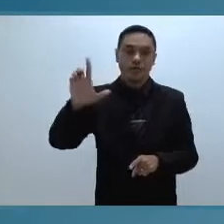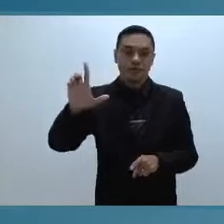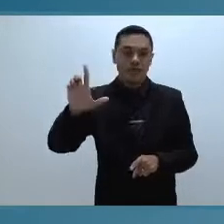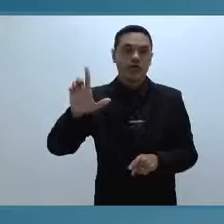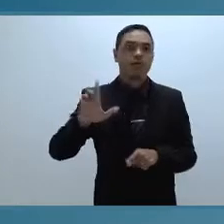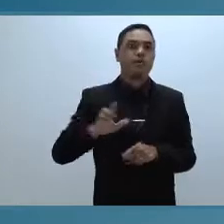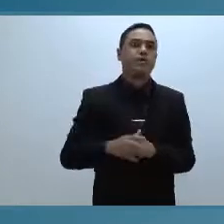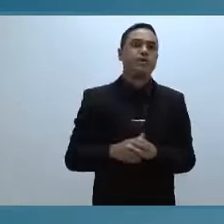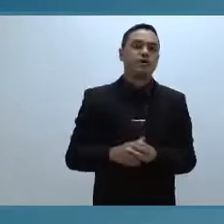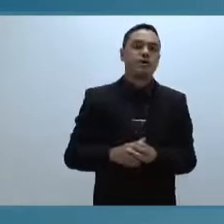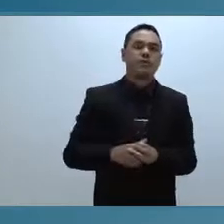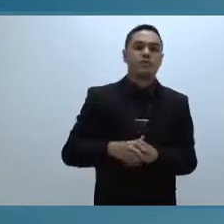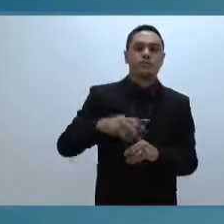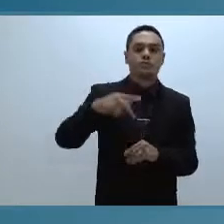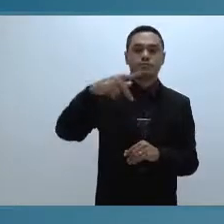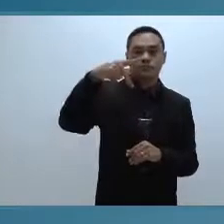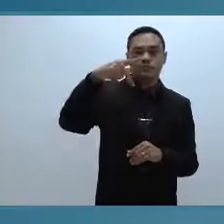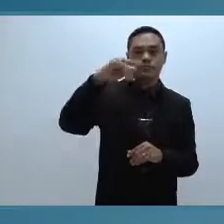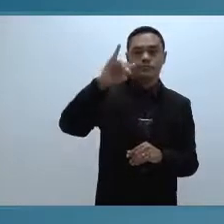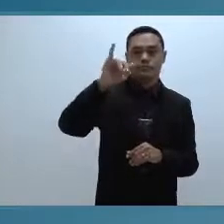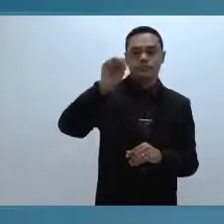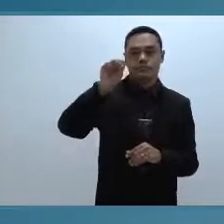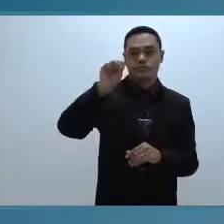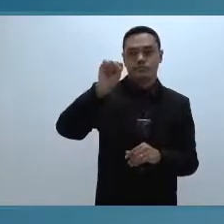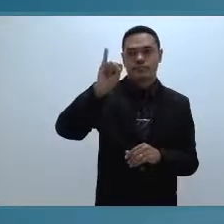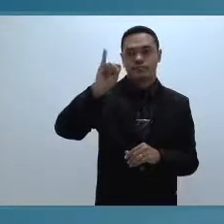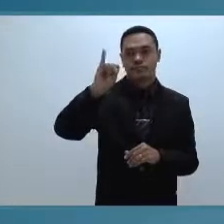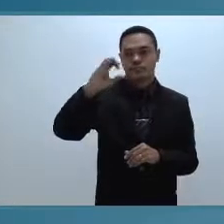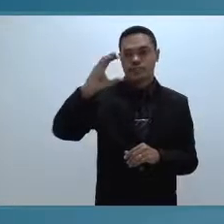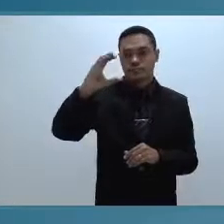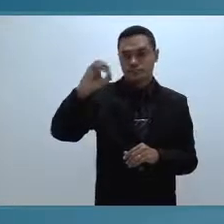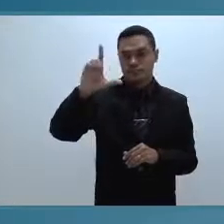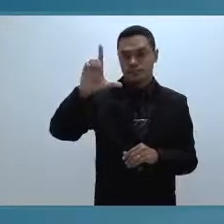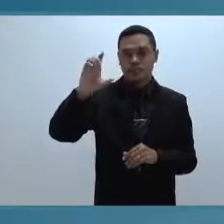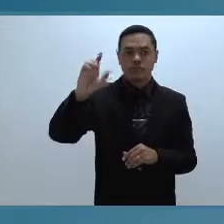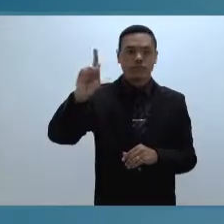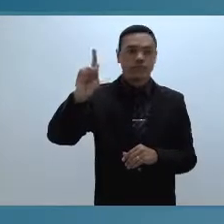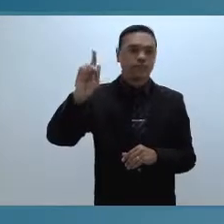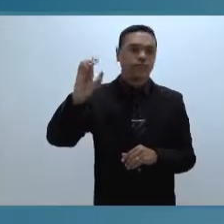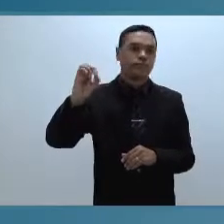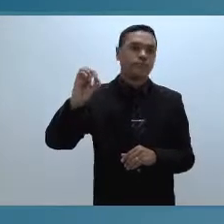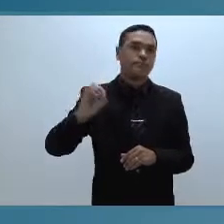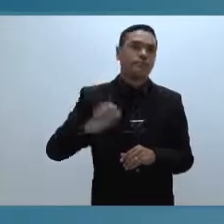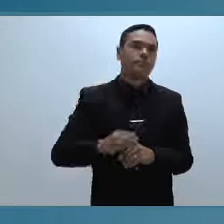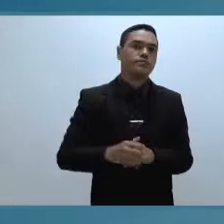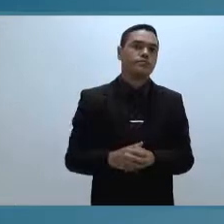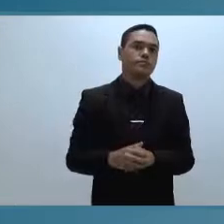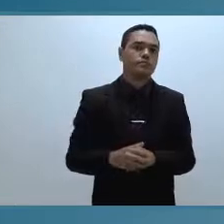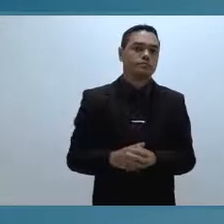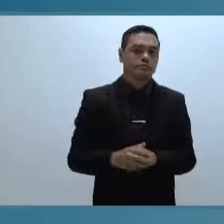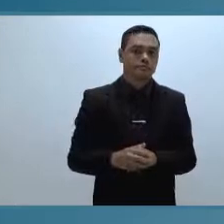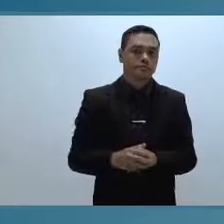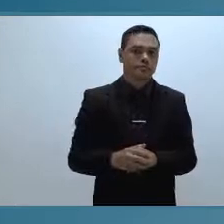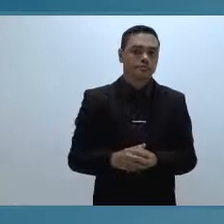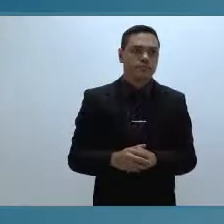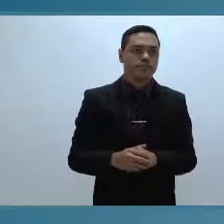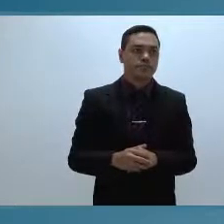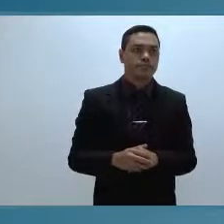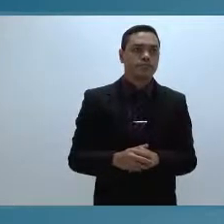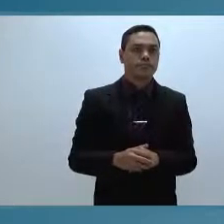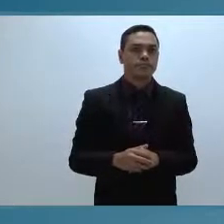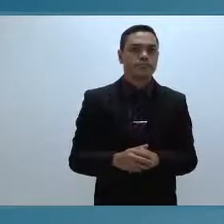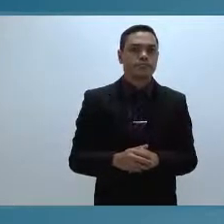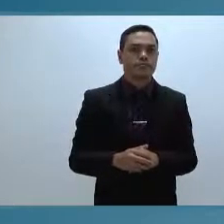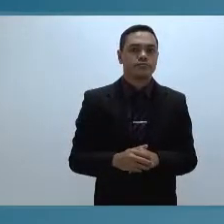psicólogo do USP. Das 10 às 10h30 horas, ginástica